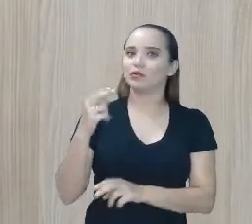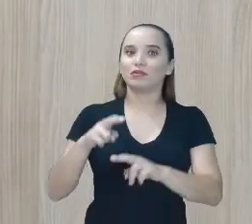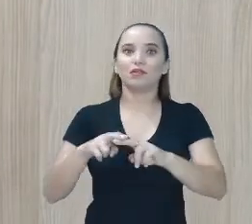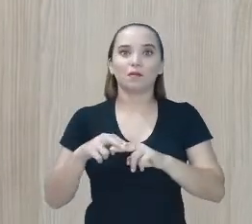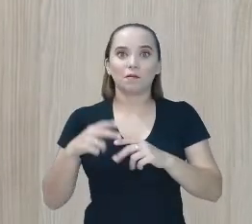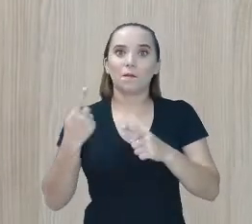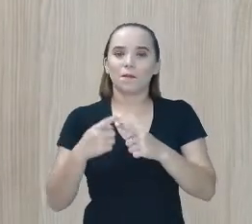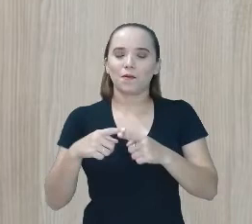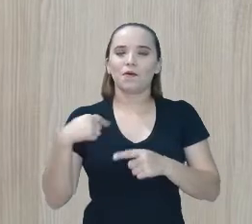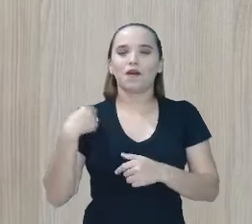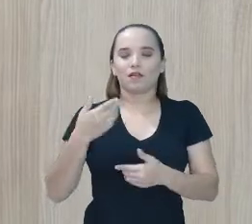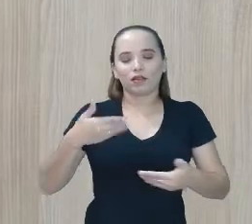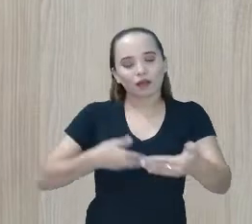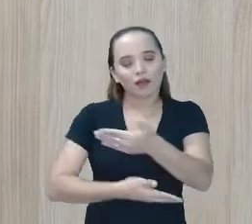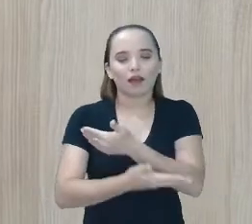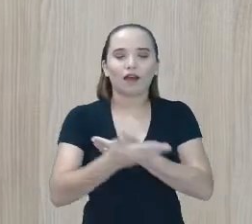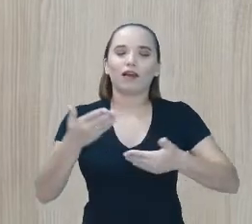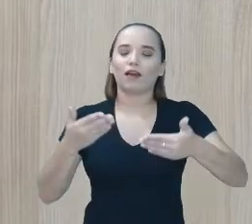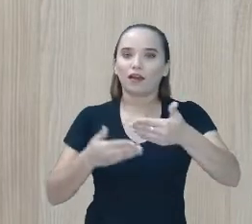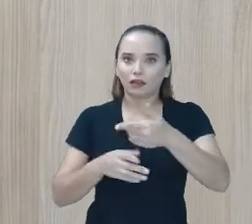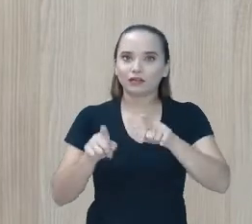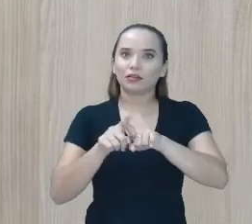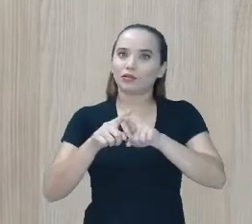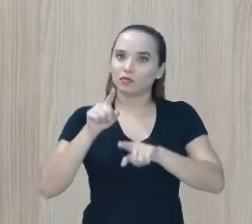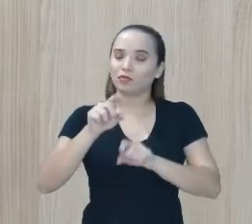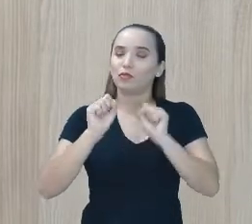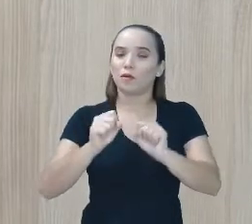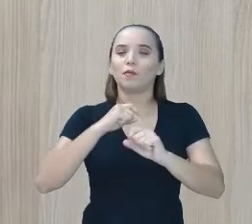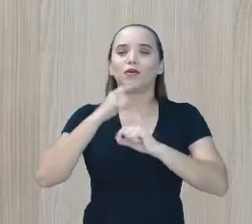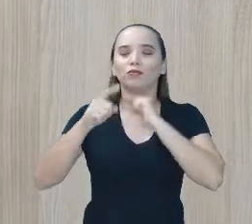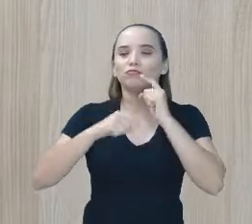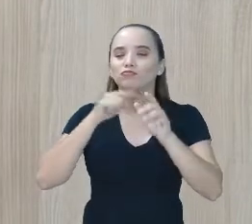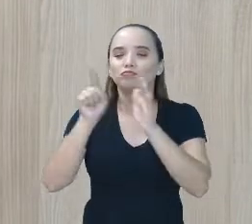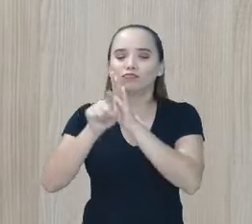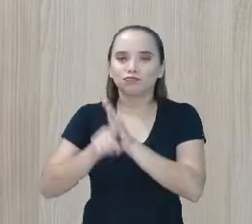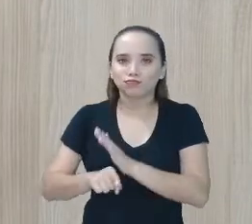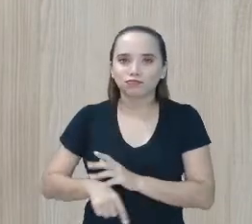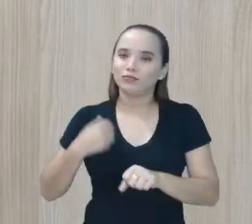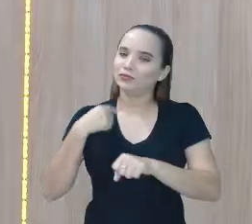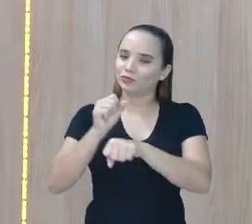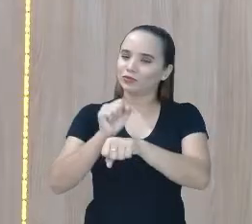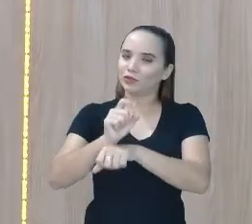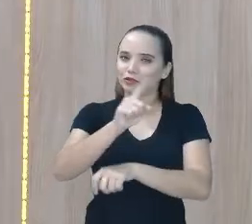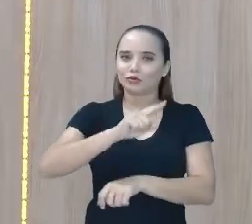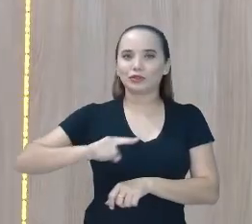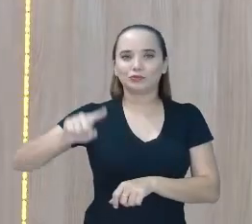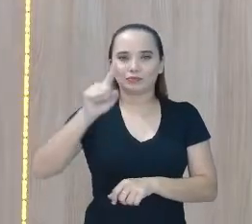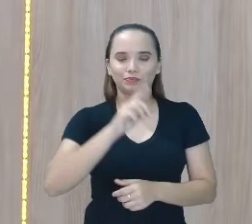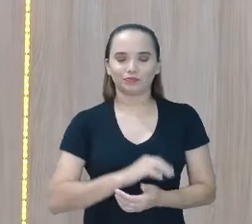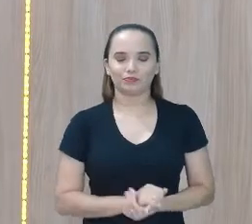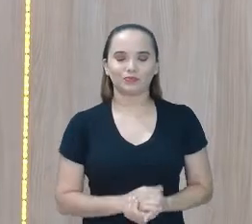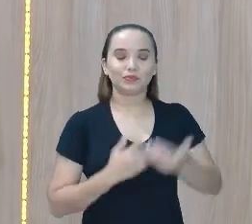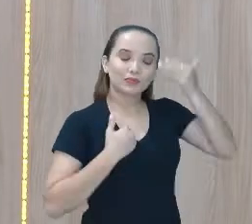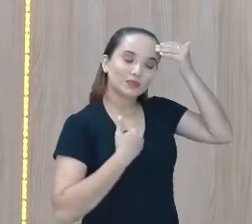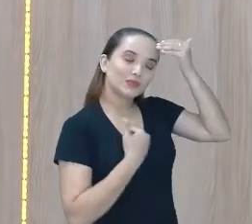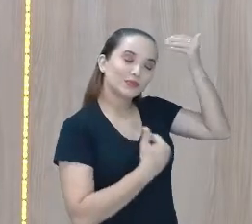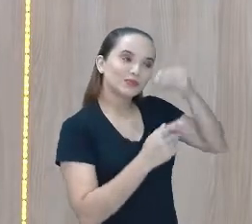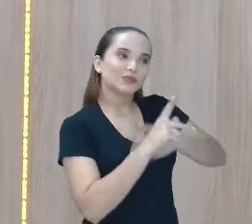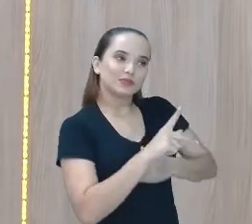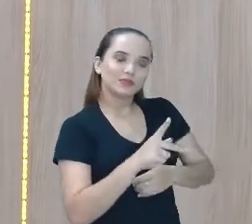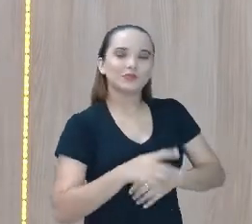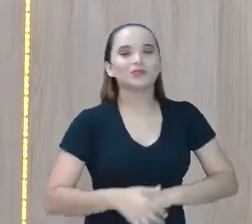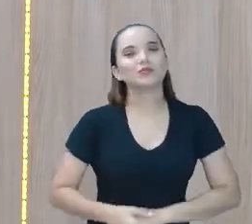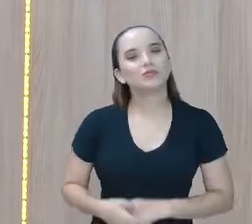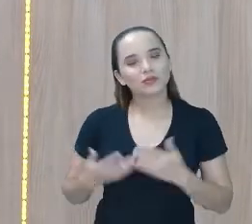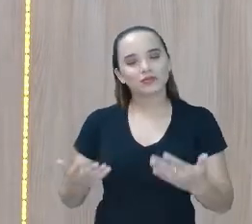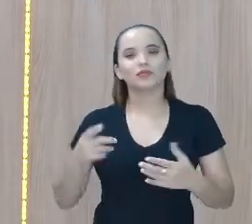nossa aula fique mais dinâmica e você pode tirar suas dúvidas, tá bom? Espero vocês. Muito obrigado, Vilma. Então é isso,